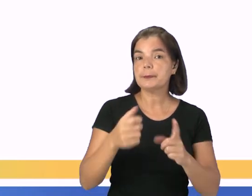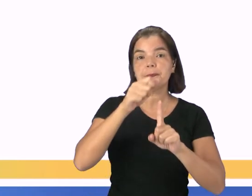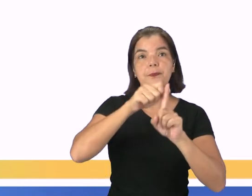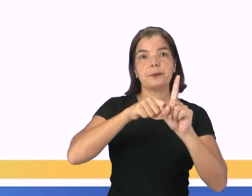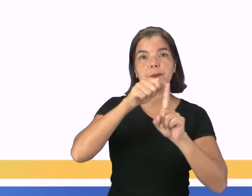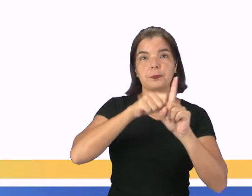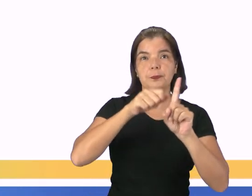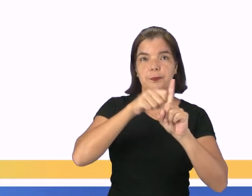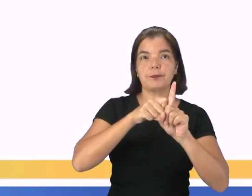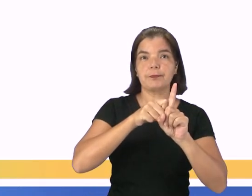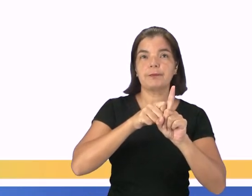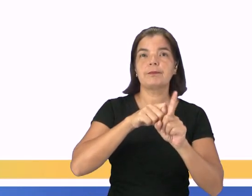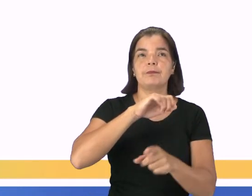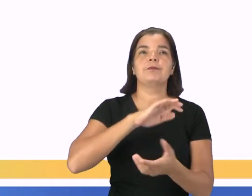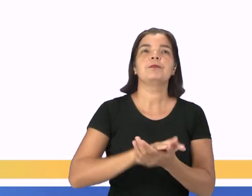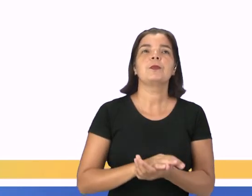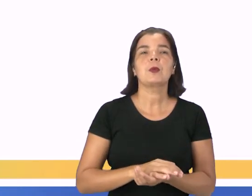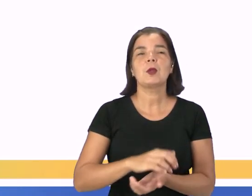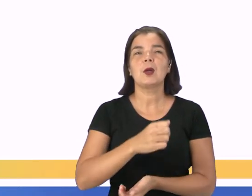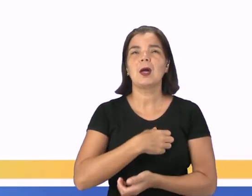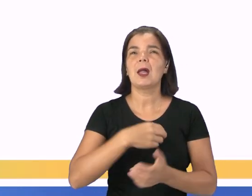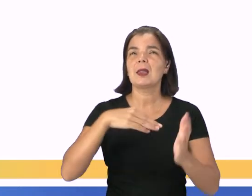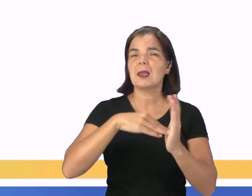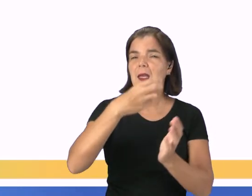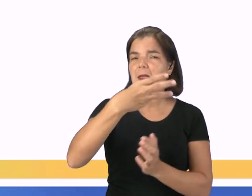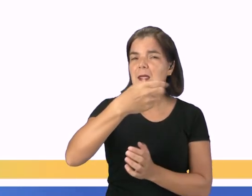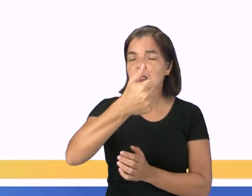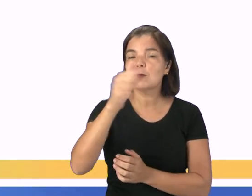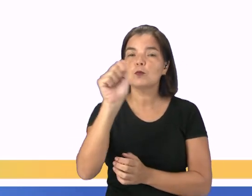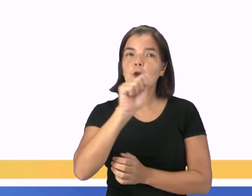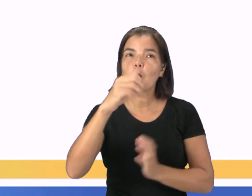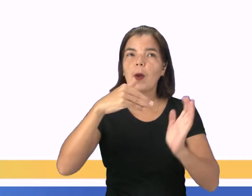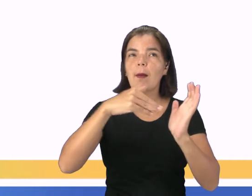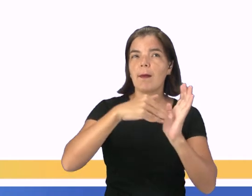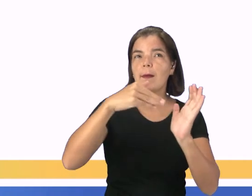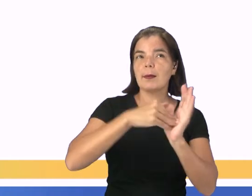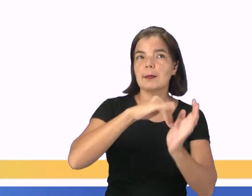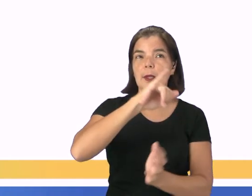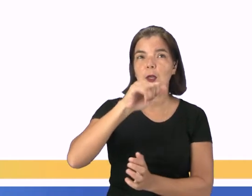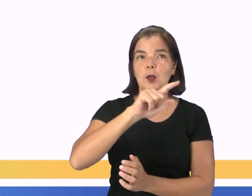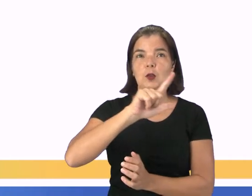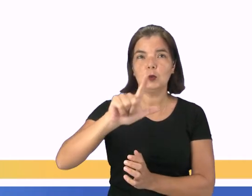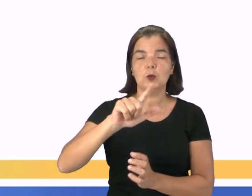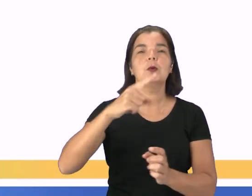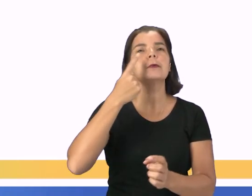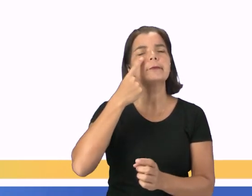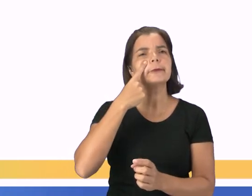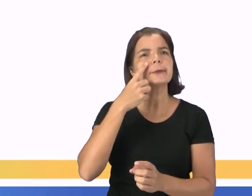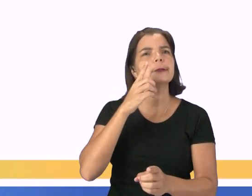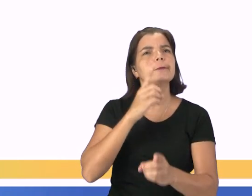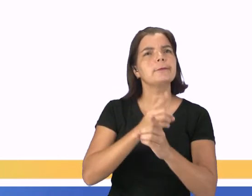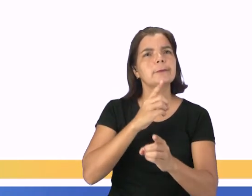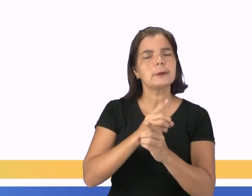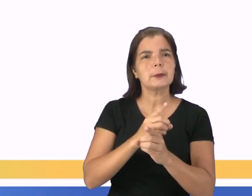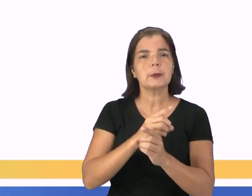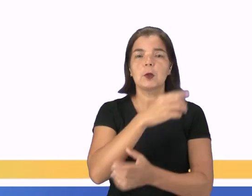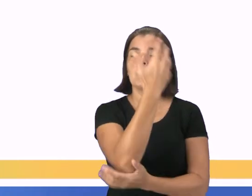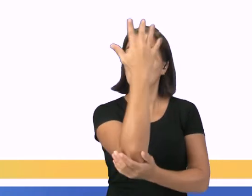calculada com dados de satélite pelo Instituto Nacional de Pesquisas Espaciais, que é o INPE